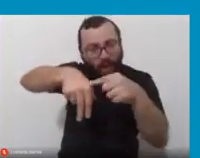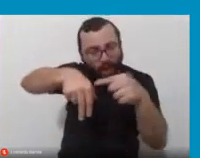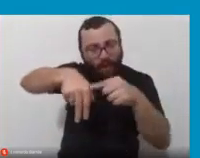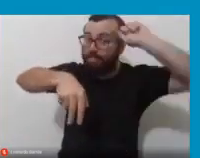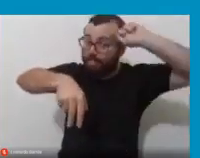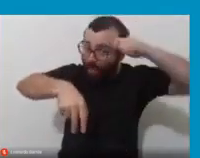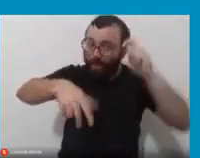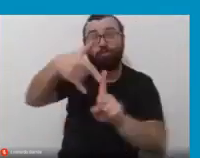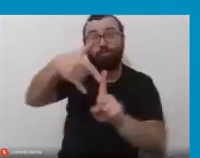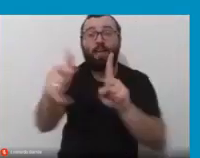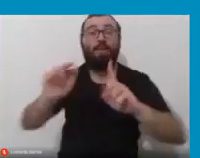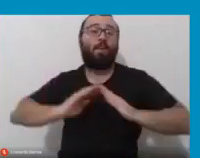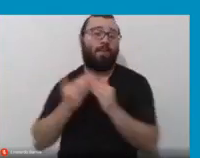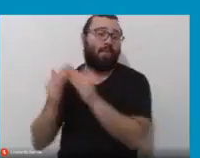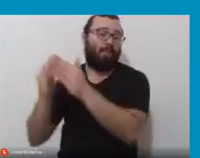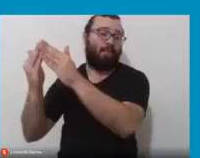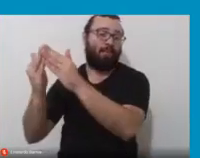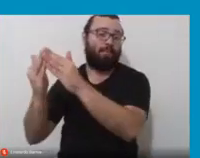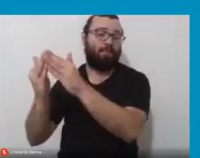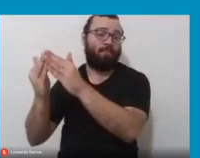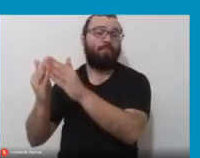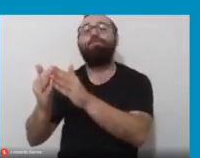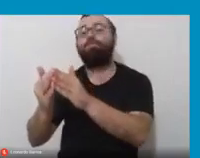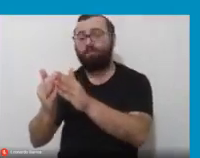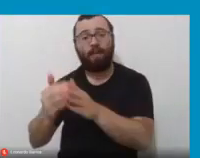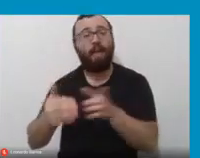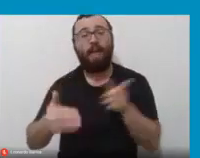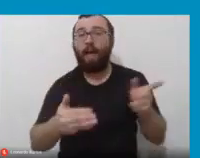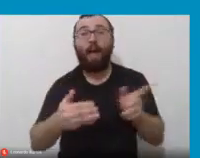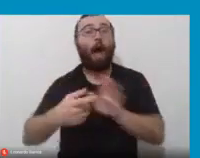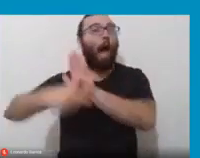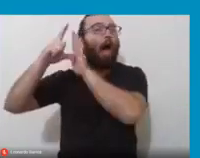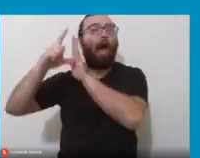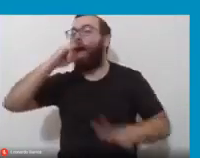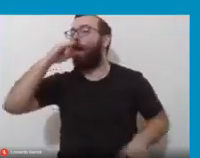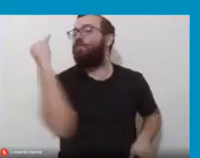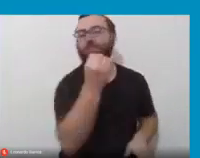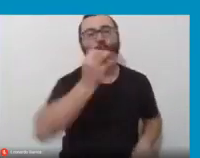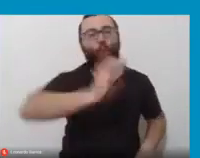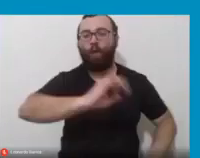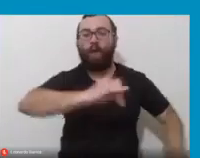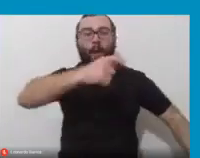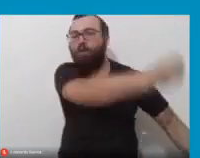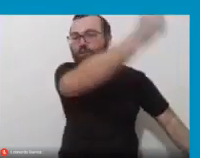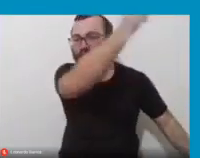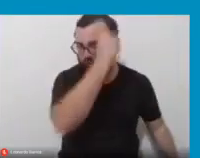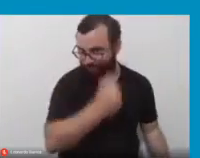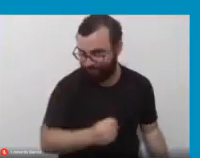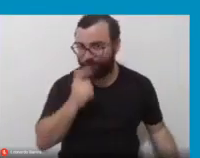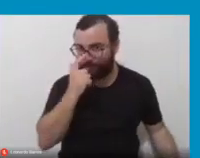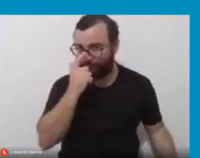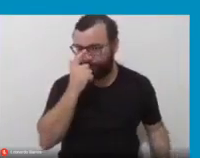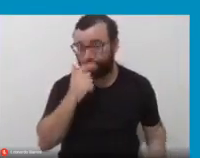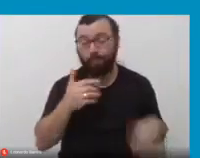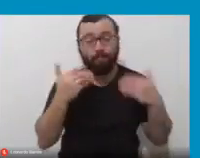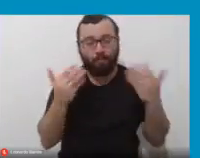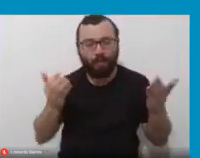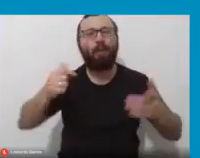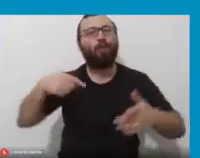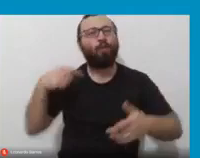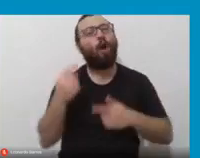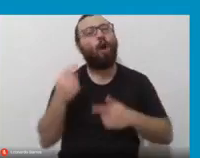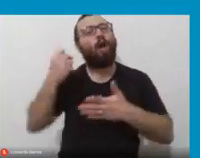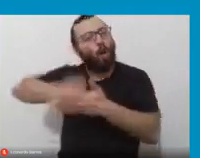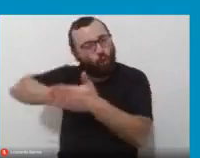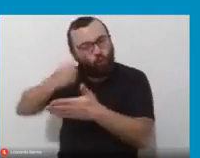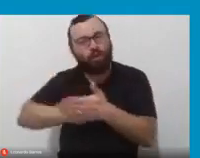de favela. Então, ela não recebeu aviso, ela foi executada, e aí quando a gente luta por justiça,